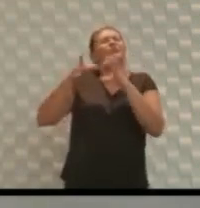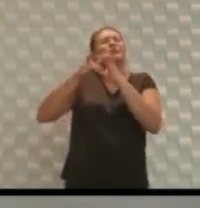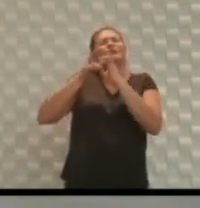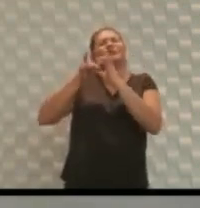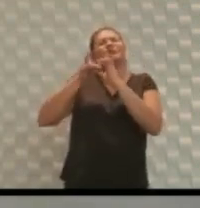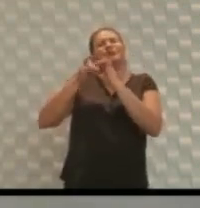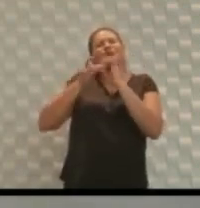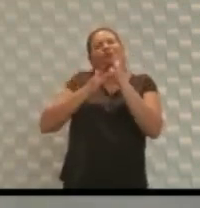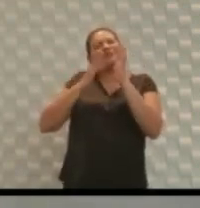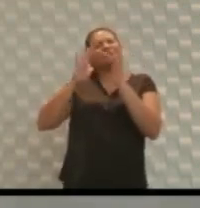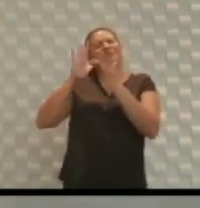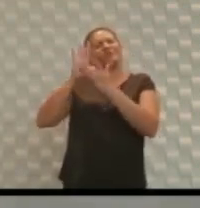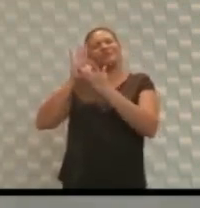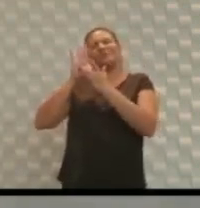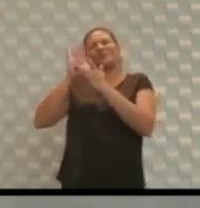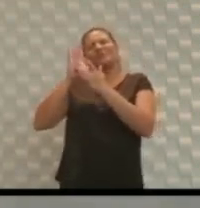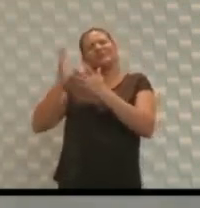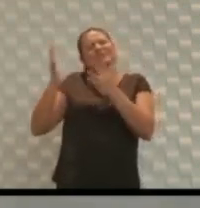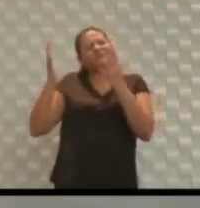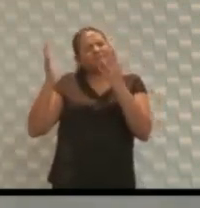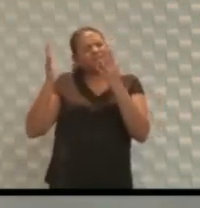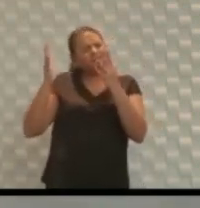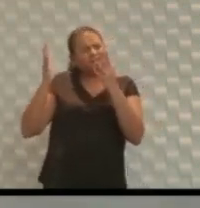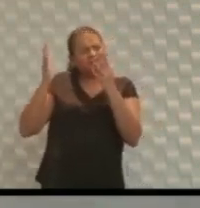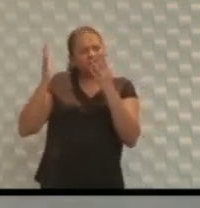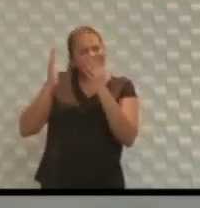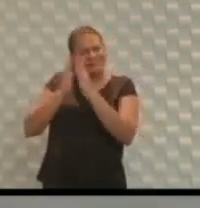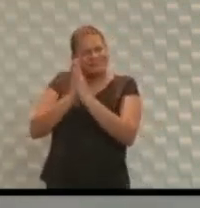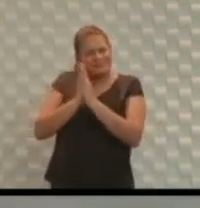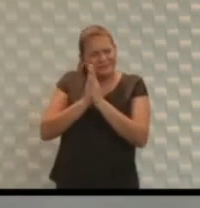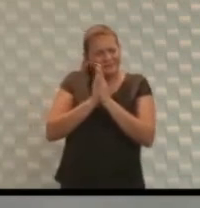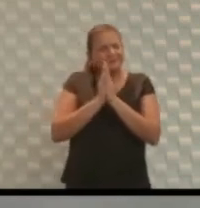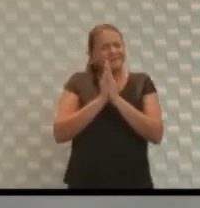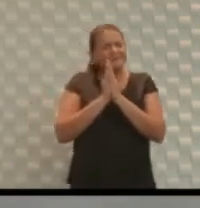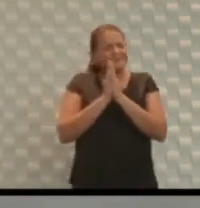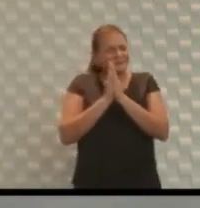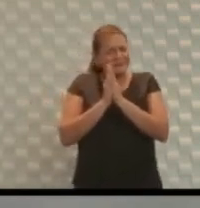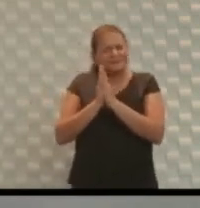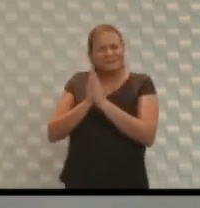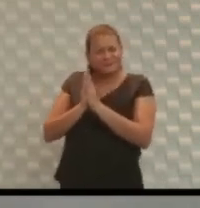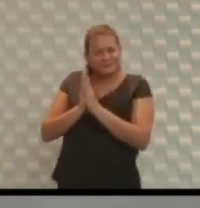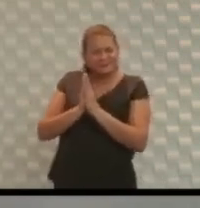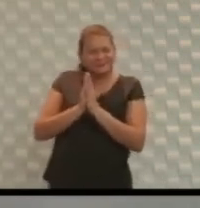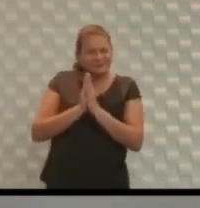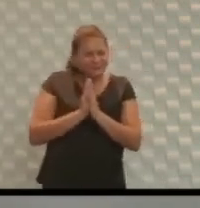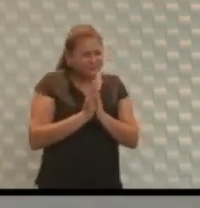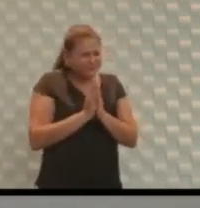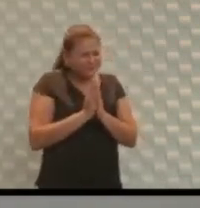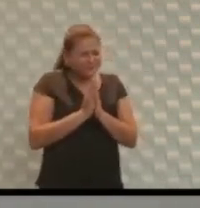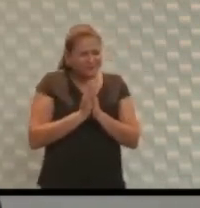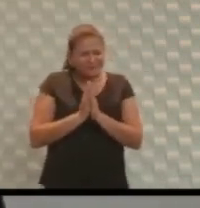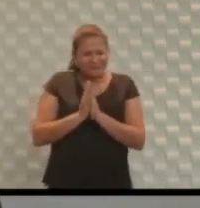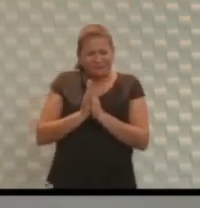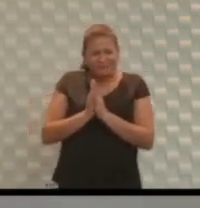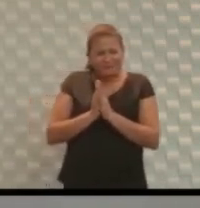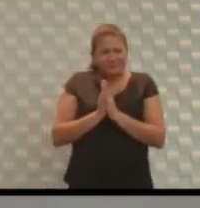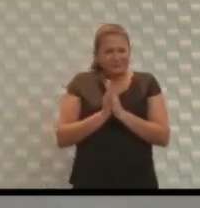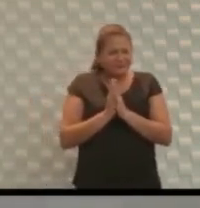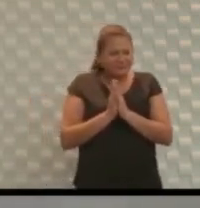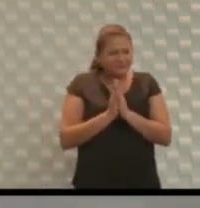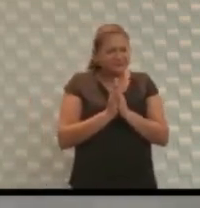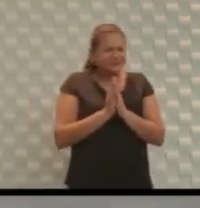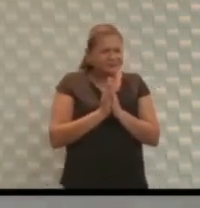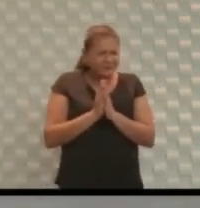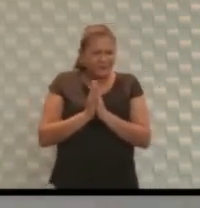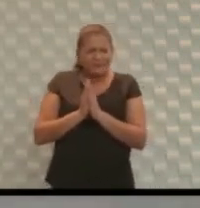katsa malasuri malamashuri kansi malaralalamas, ora halabashuri kansi malasuri